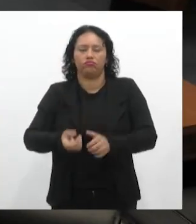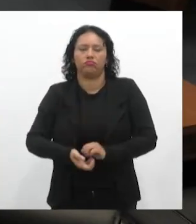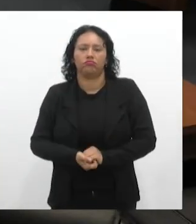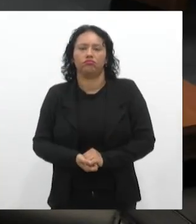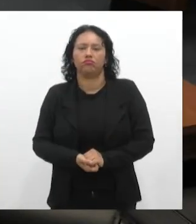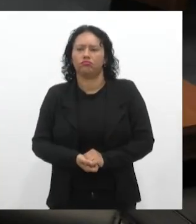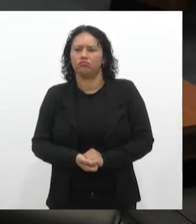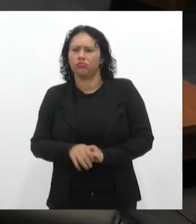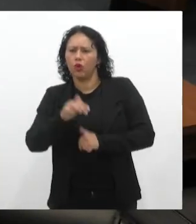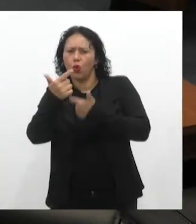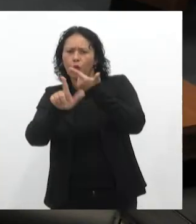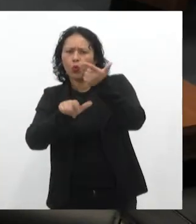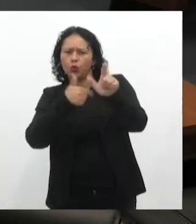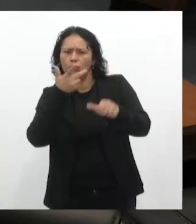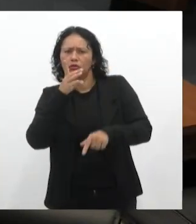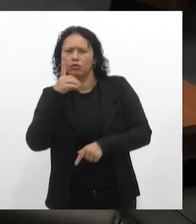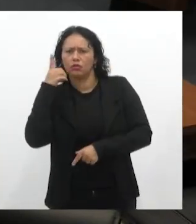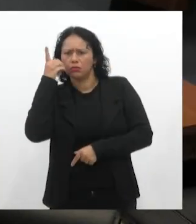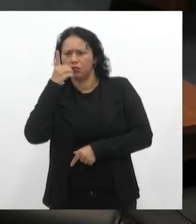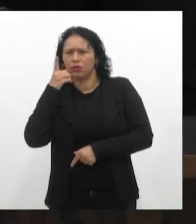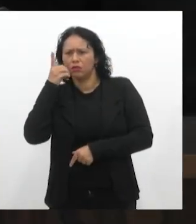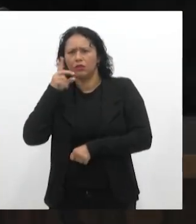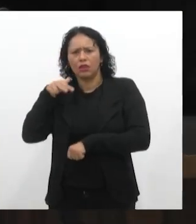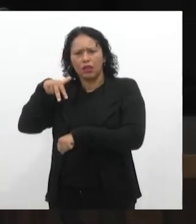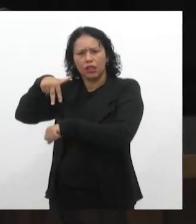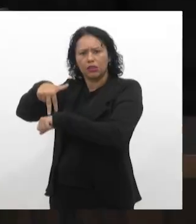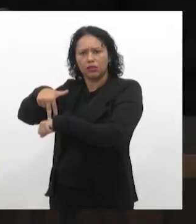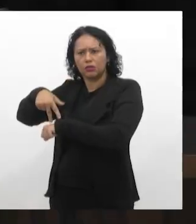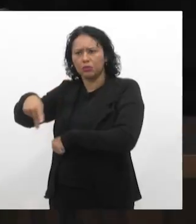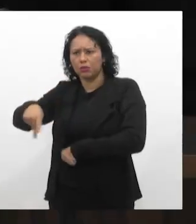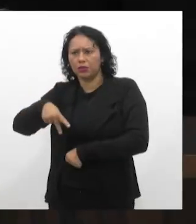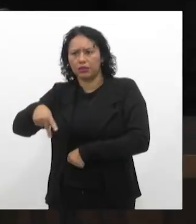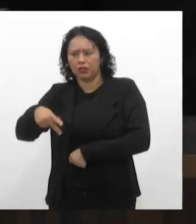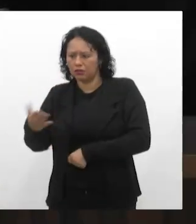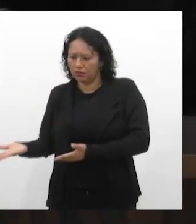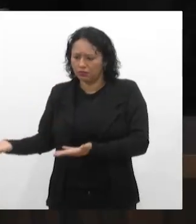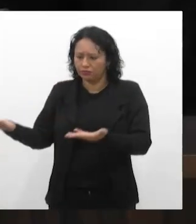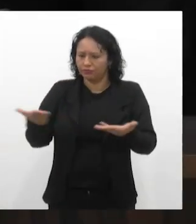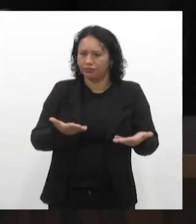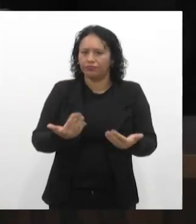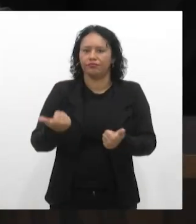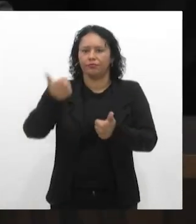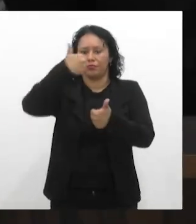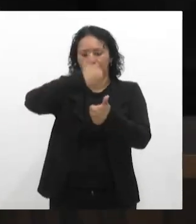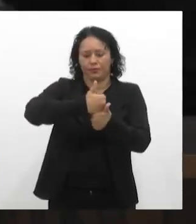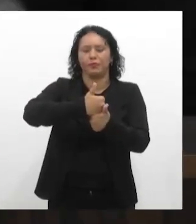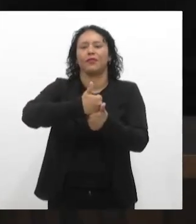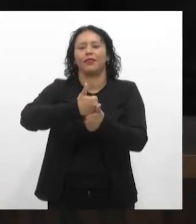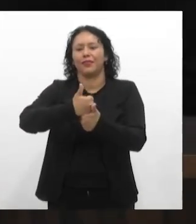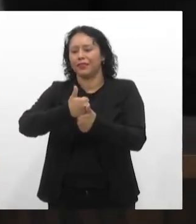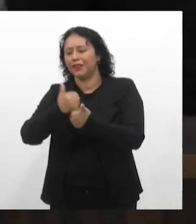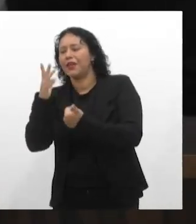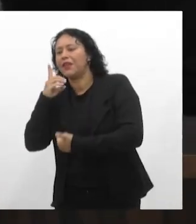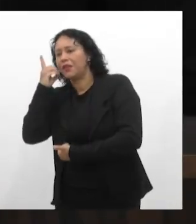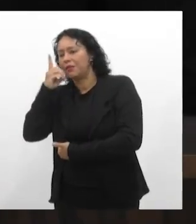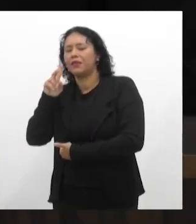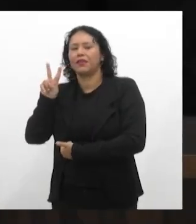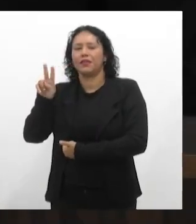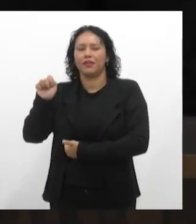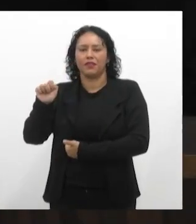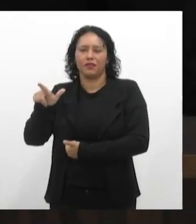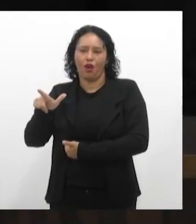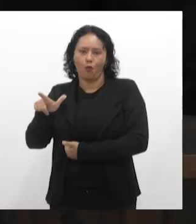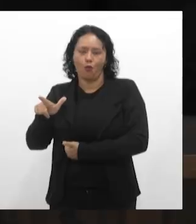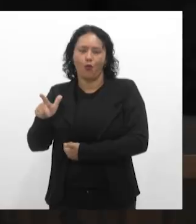Algum deputado candidato a assumir a presidência aqui? Deputado Valceasa? Deputado